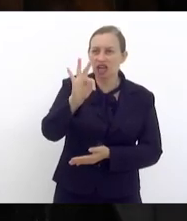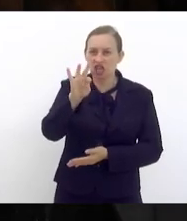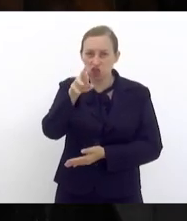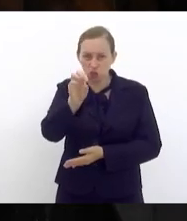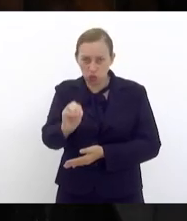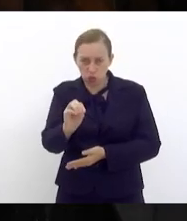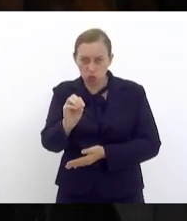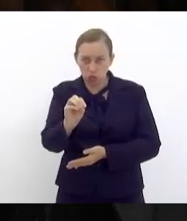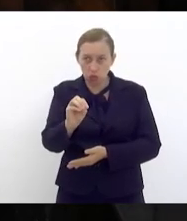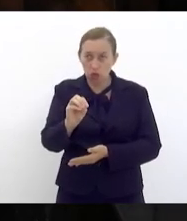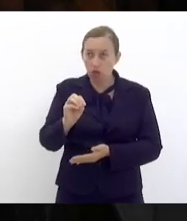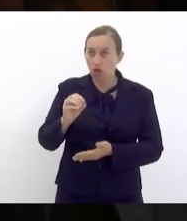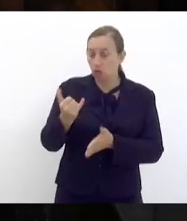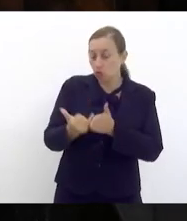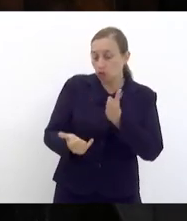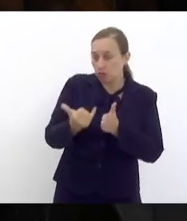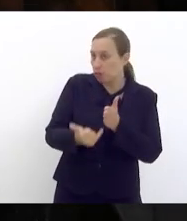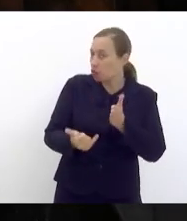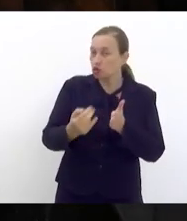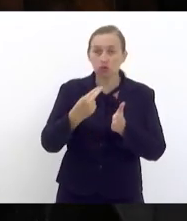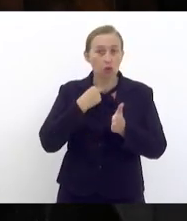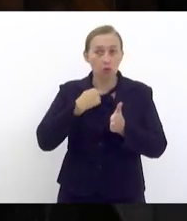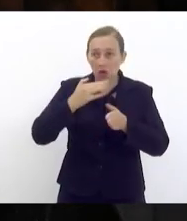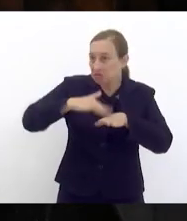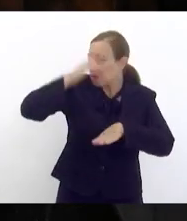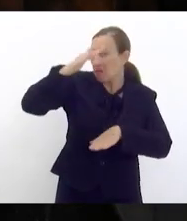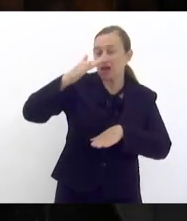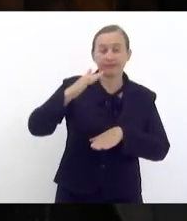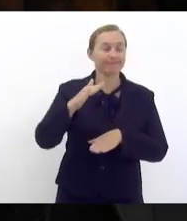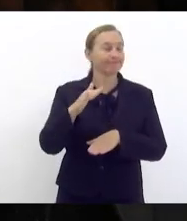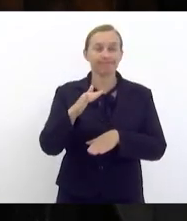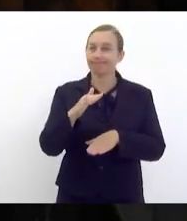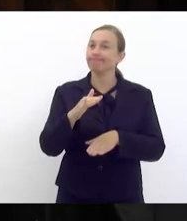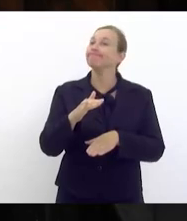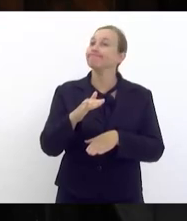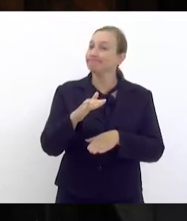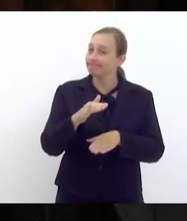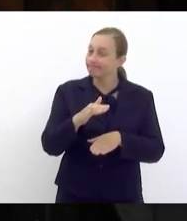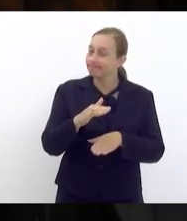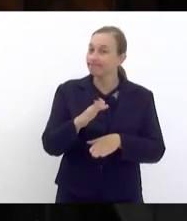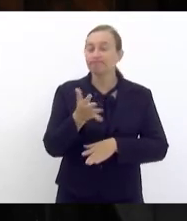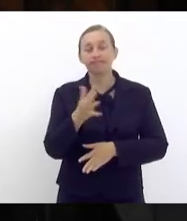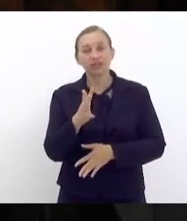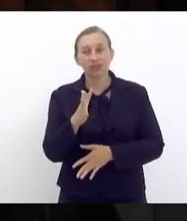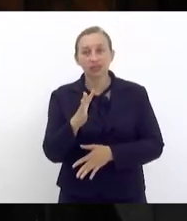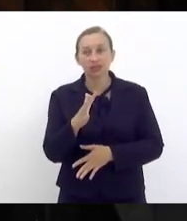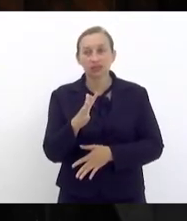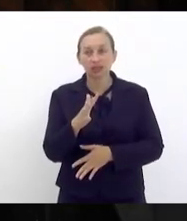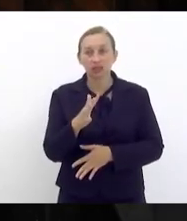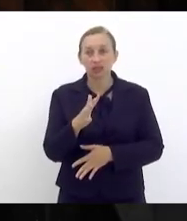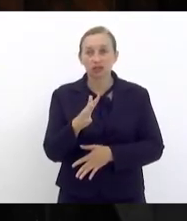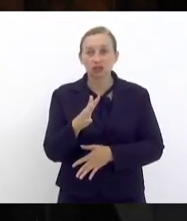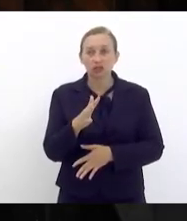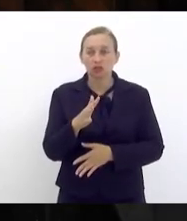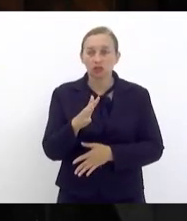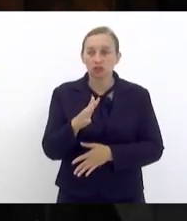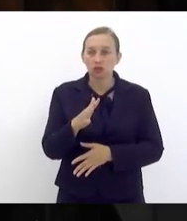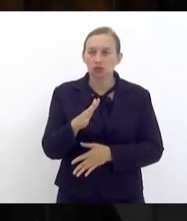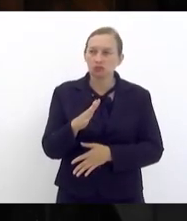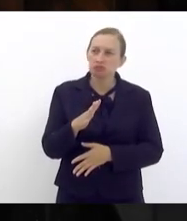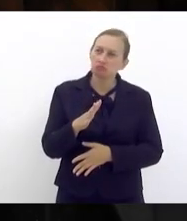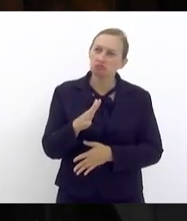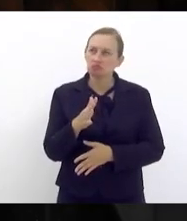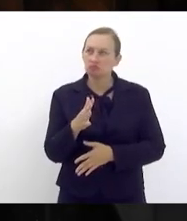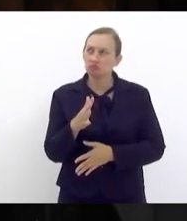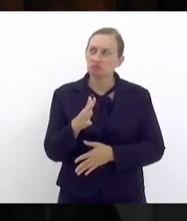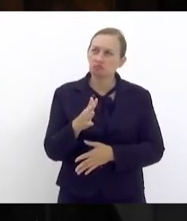O imposto não pode ultrapassar isso, que seria, na ordem de grandeza, uma alíquota, só com maior de grandeza,